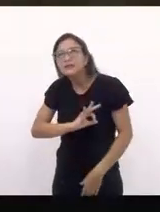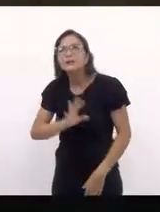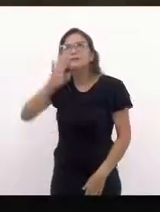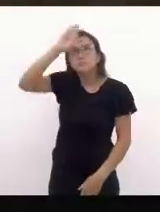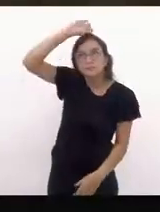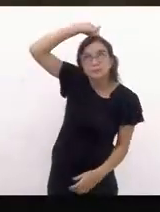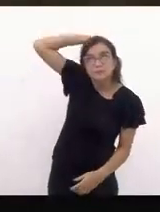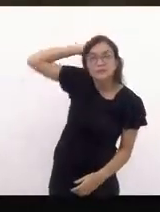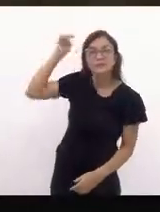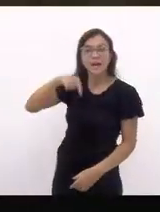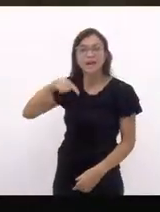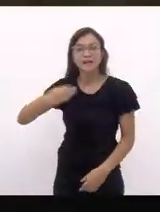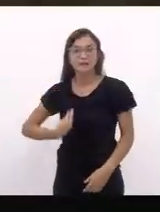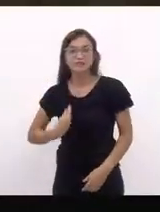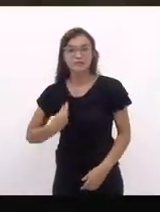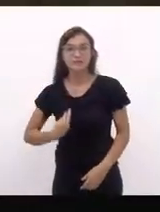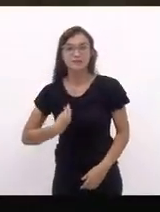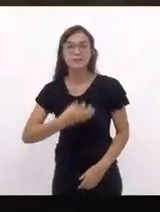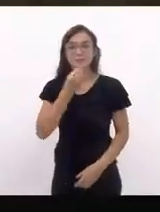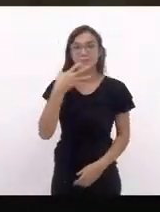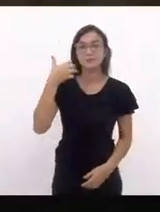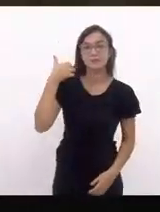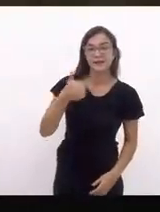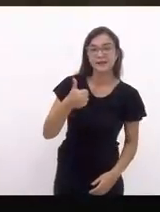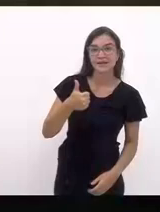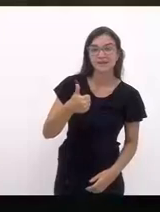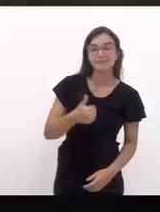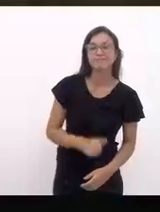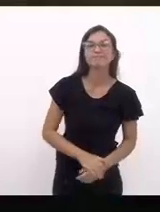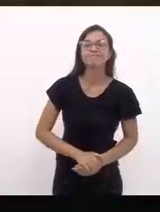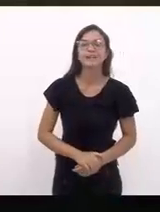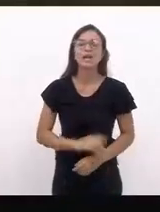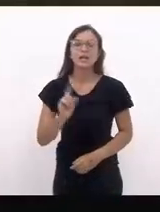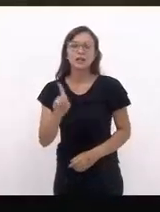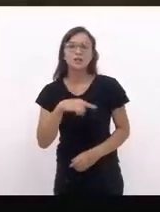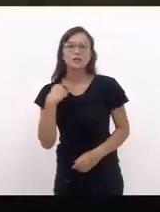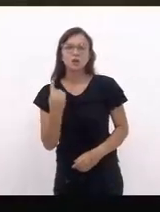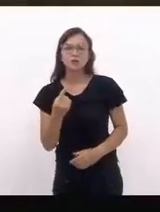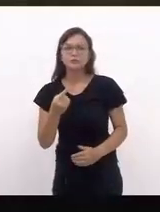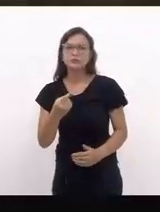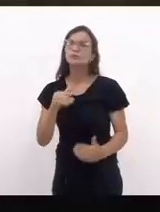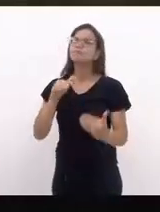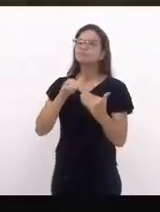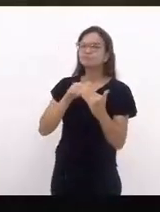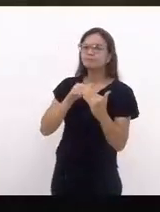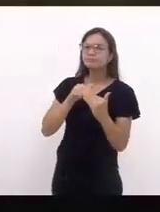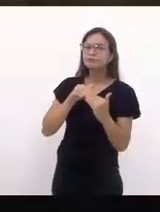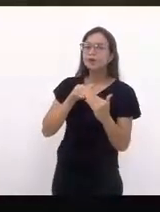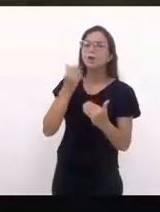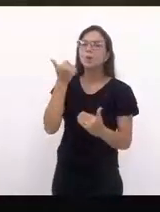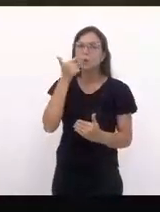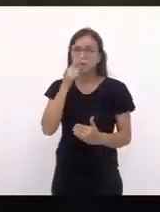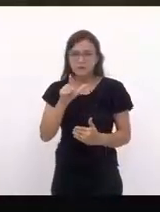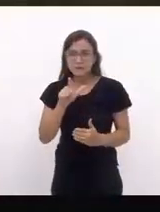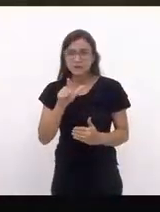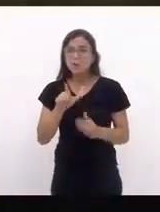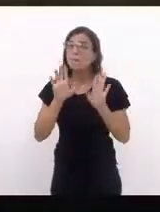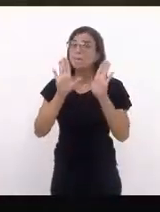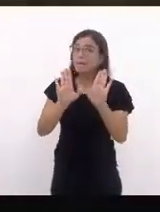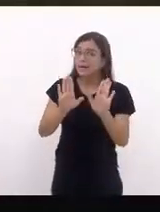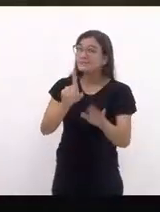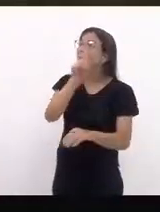os bombeiros presente chegamos ao acordo mas não é o ideal para esses guerreiros